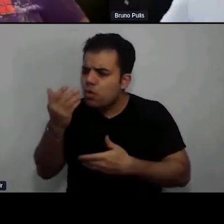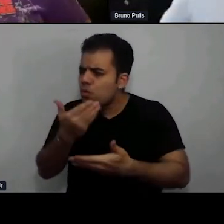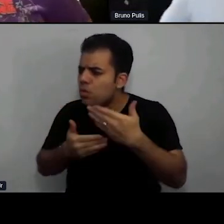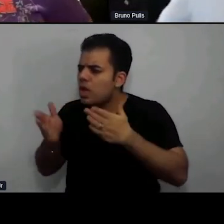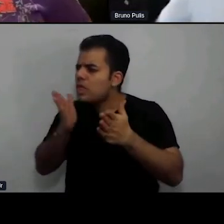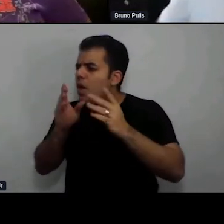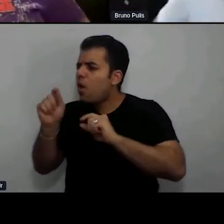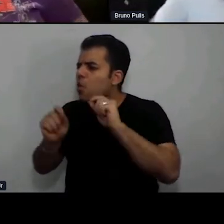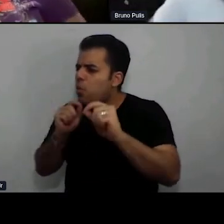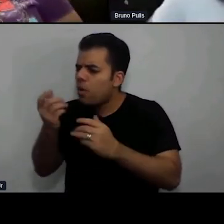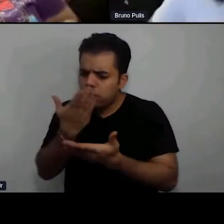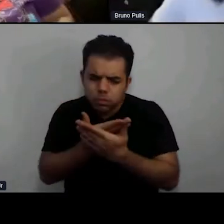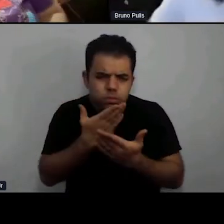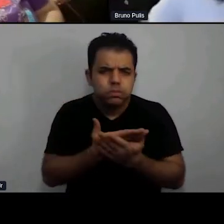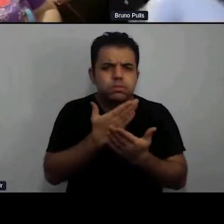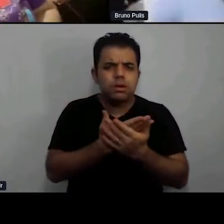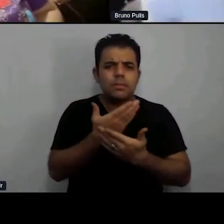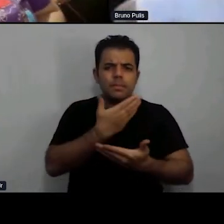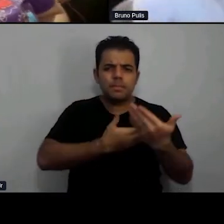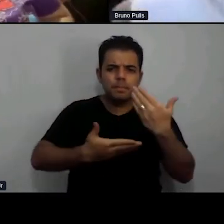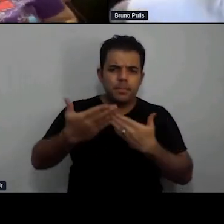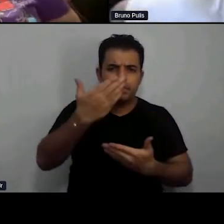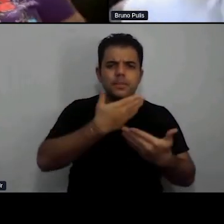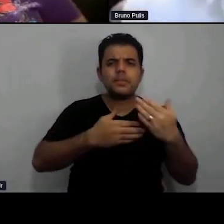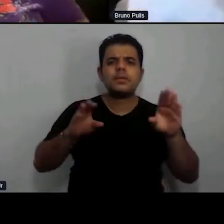interagido, feito POCs,